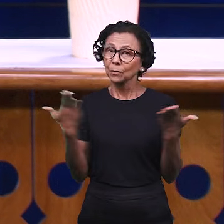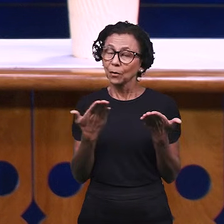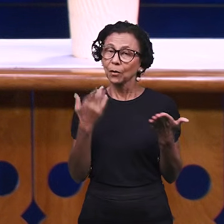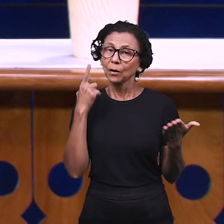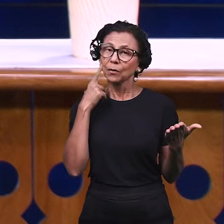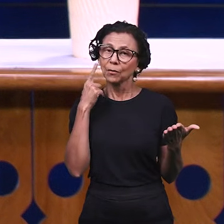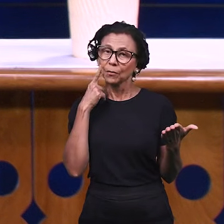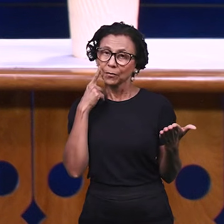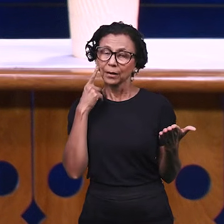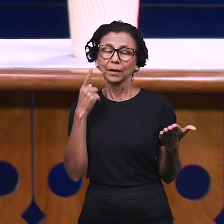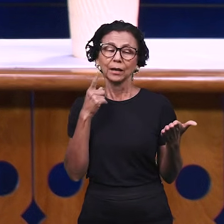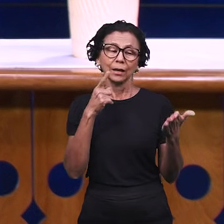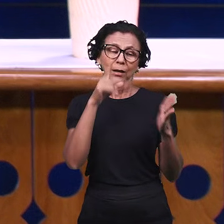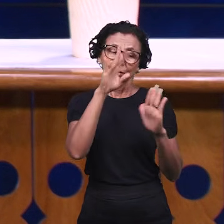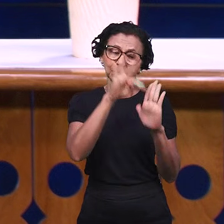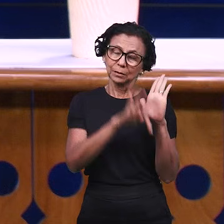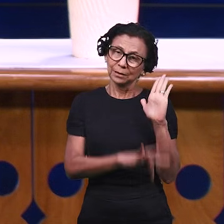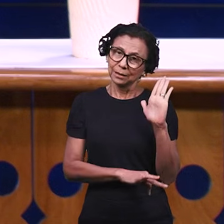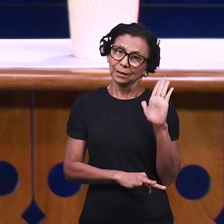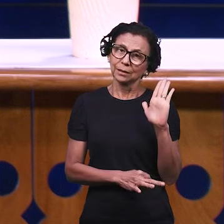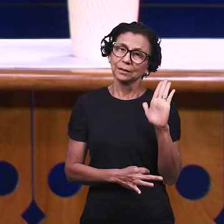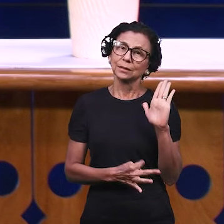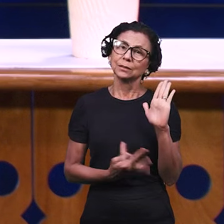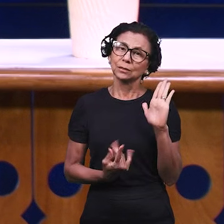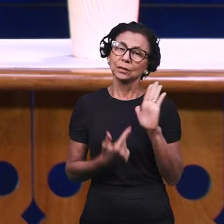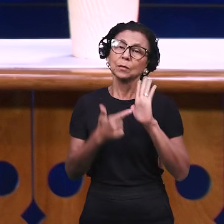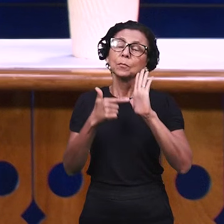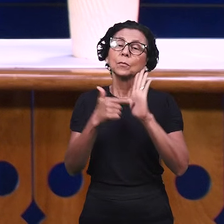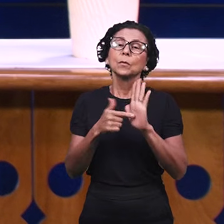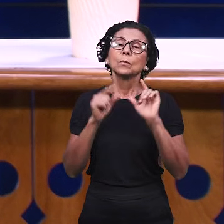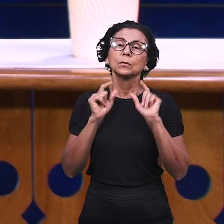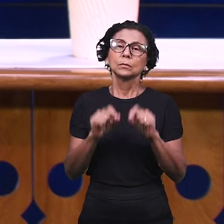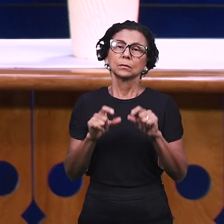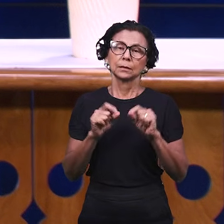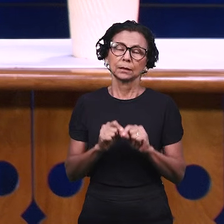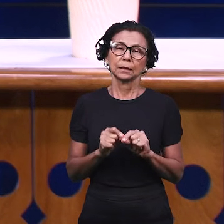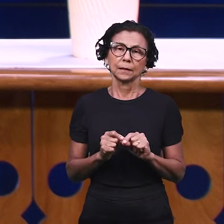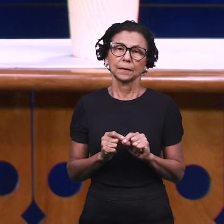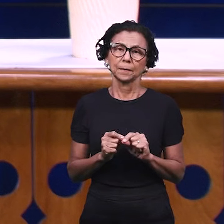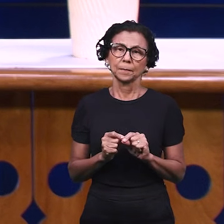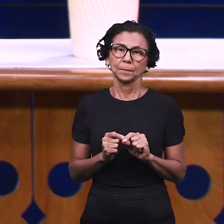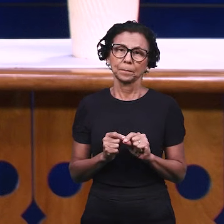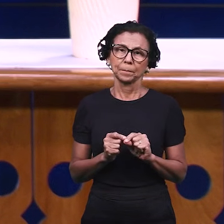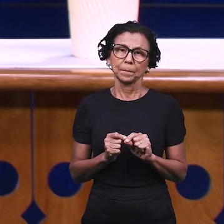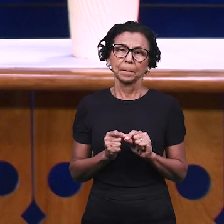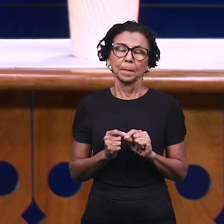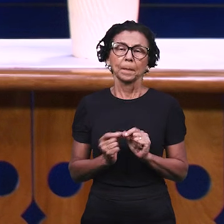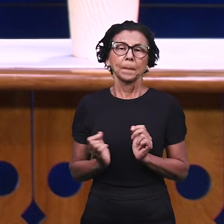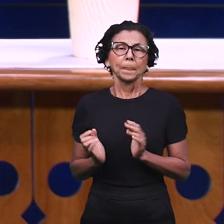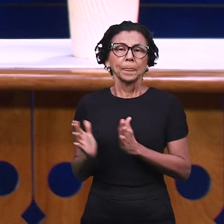lemos, porque esse texto agora fala desta última hora, do último momento da